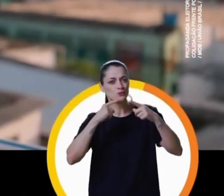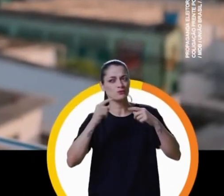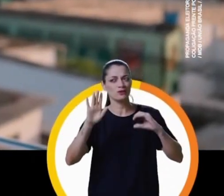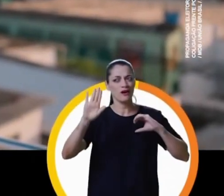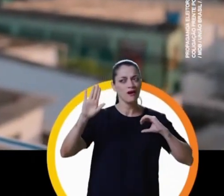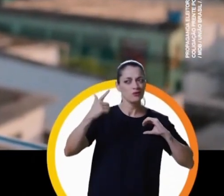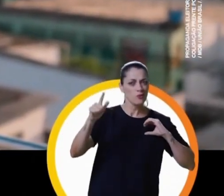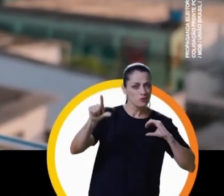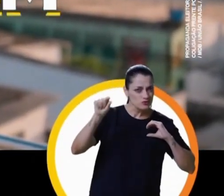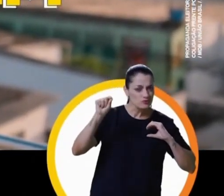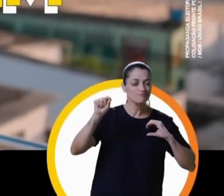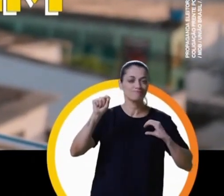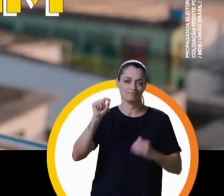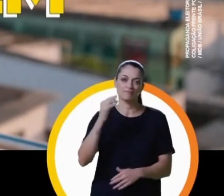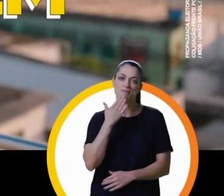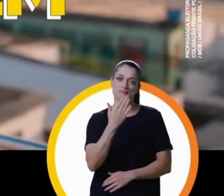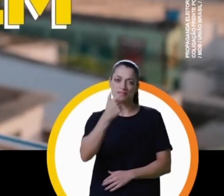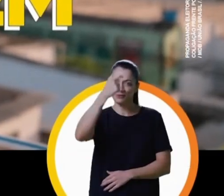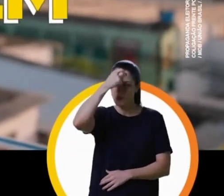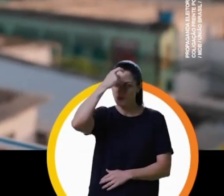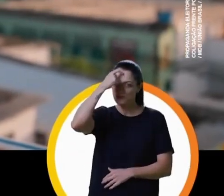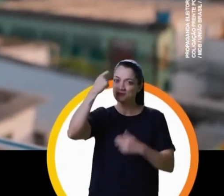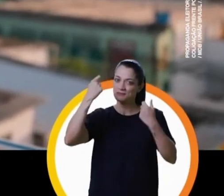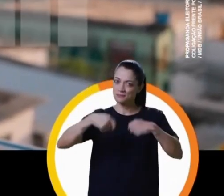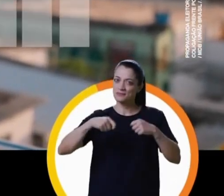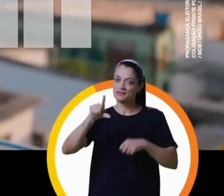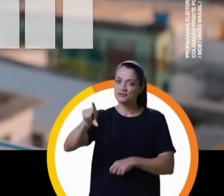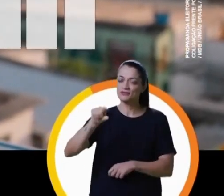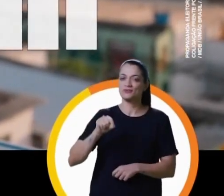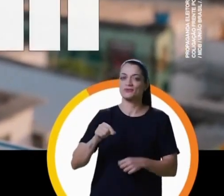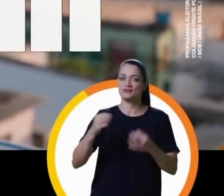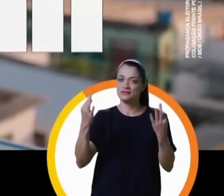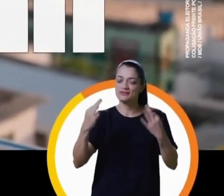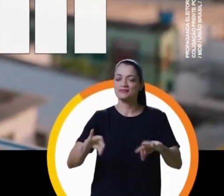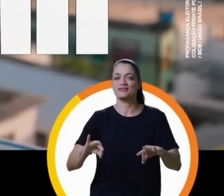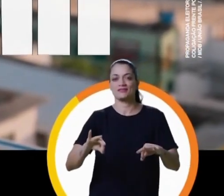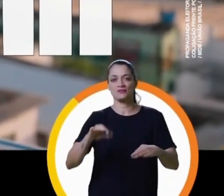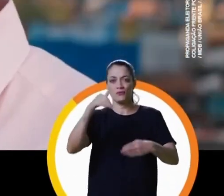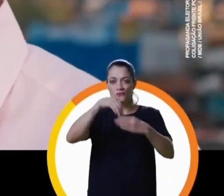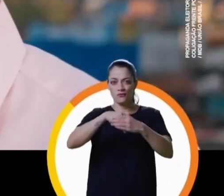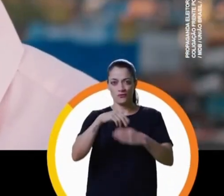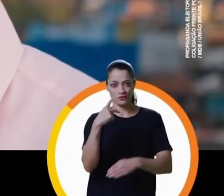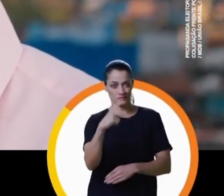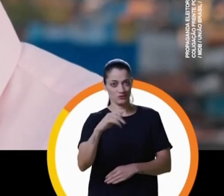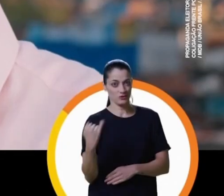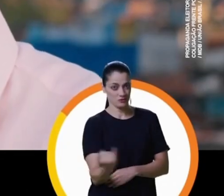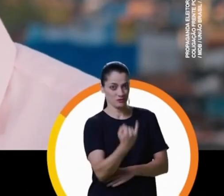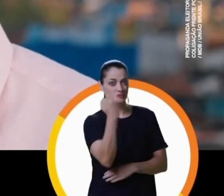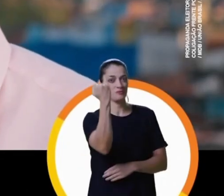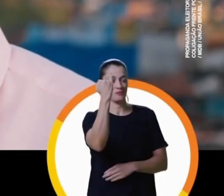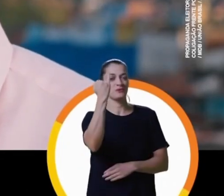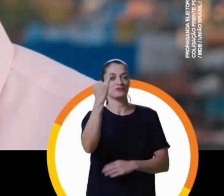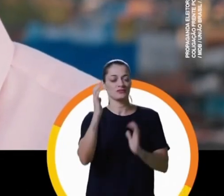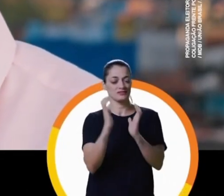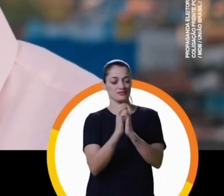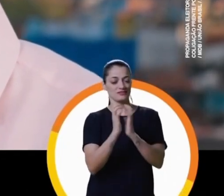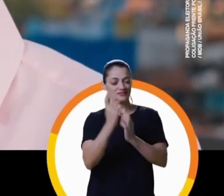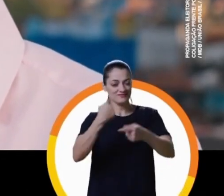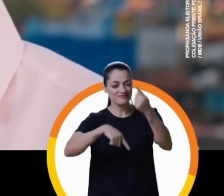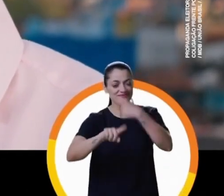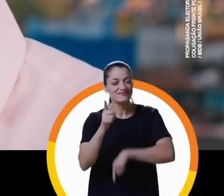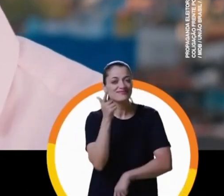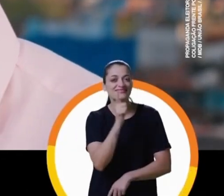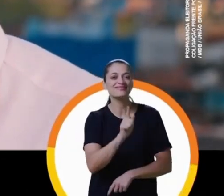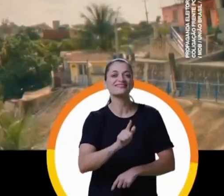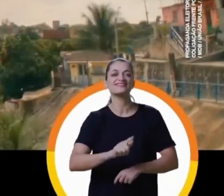opção, eu peço que você pense bem. Porque Recife é para quem sabe trabalhar. e o seu voto faz toda a diferença para a